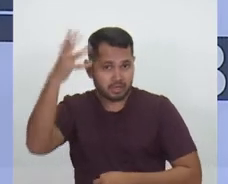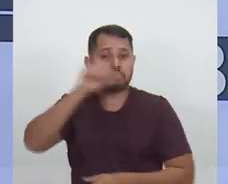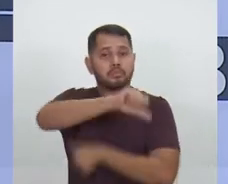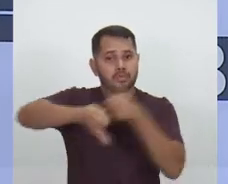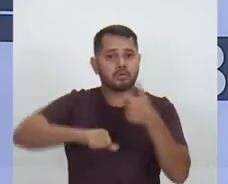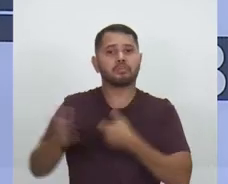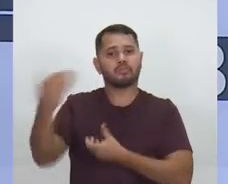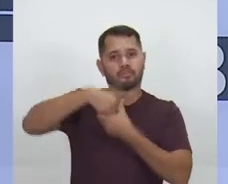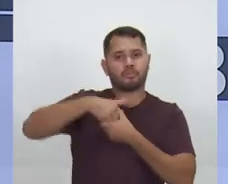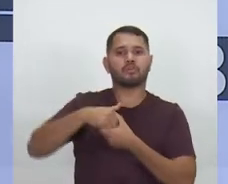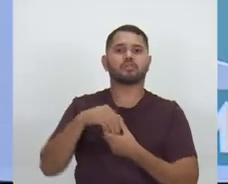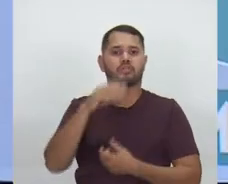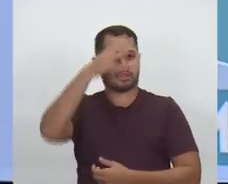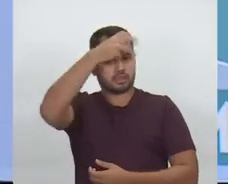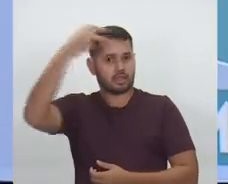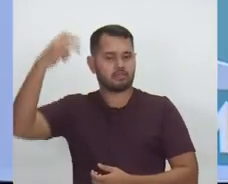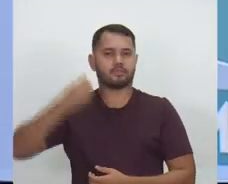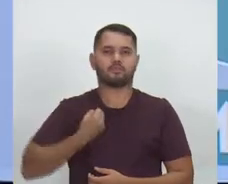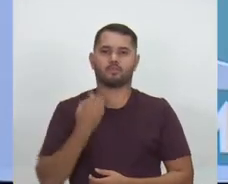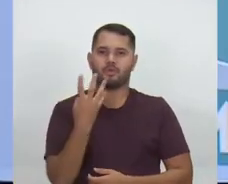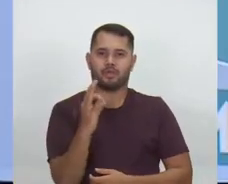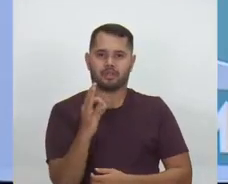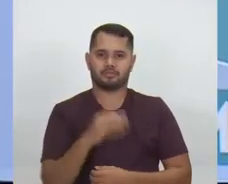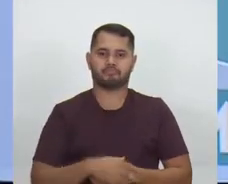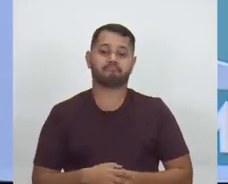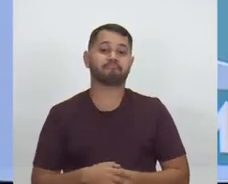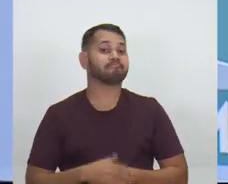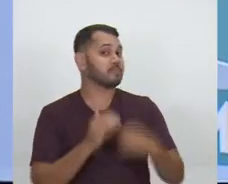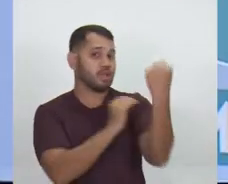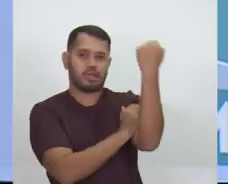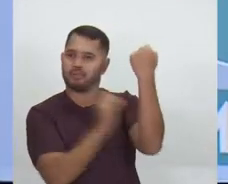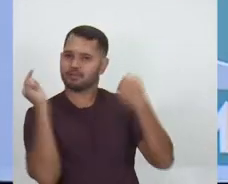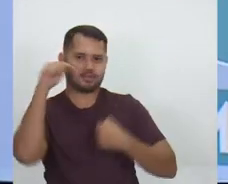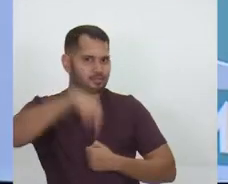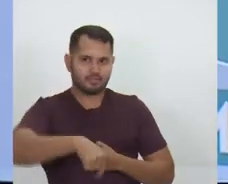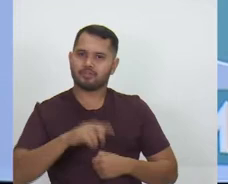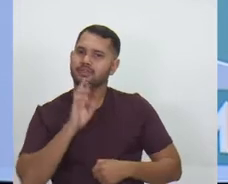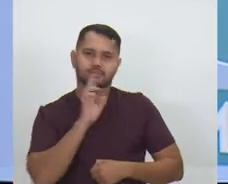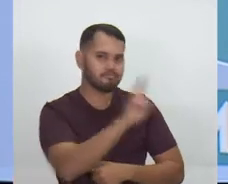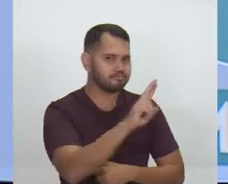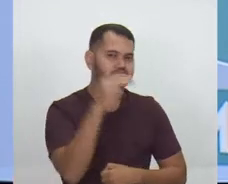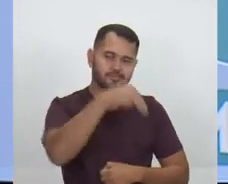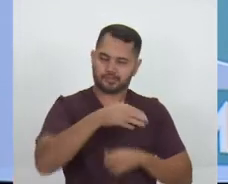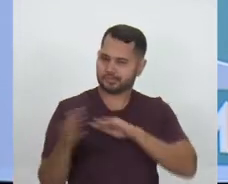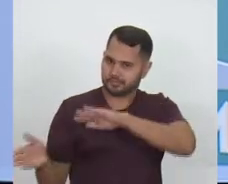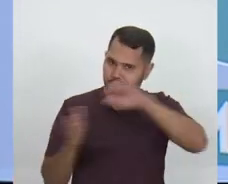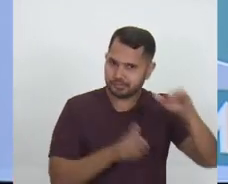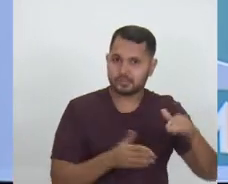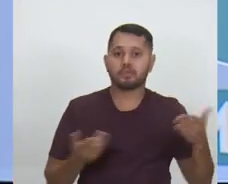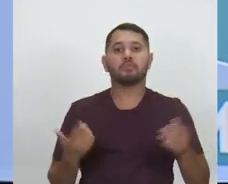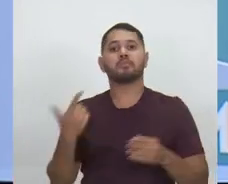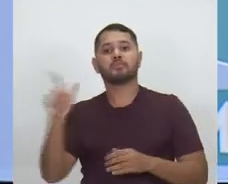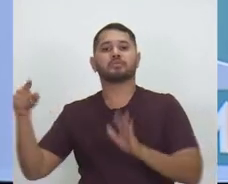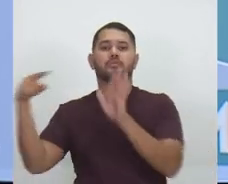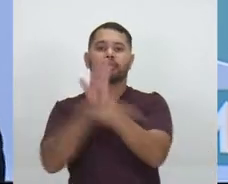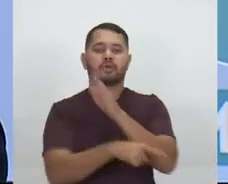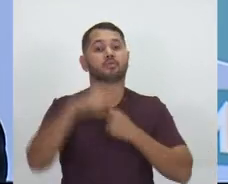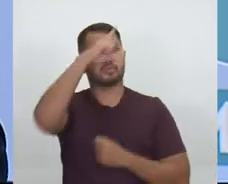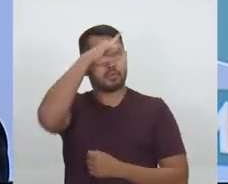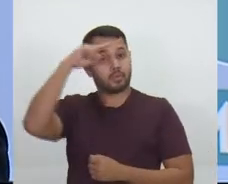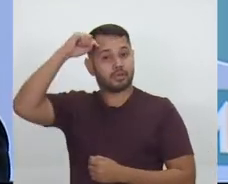davi 40 como candidato amazonino não está aqui para a réplica de um minuto a gente passa para a próxima pergunta quem vai fazer o wilson lima